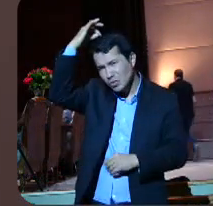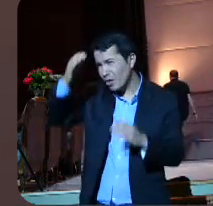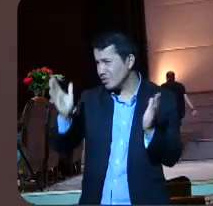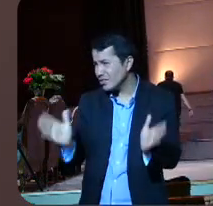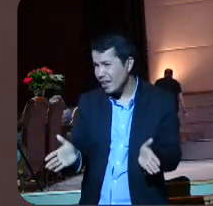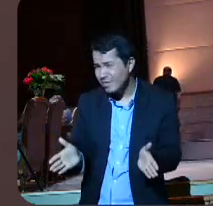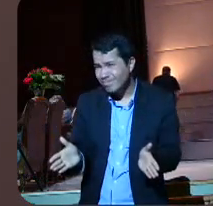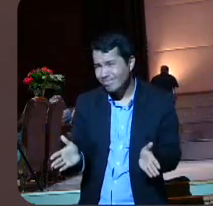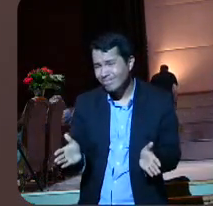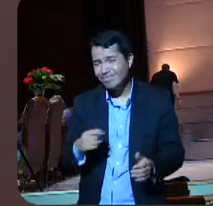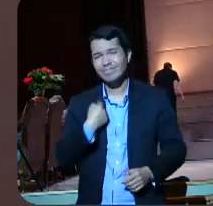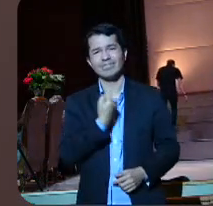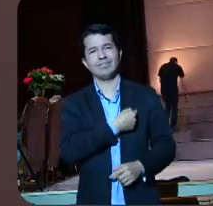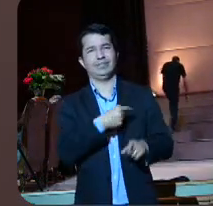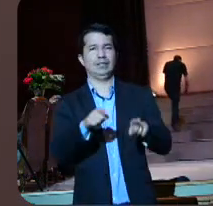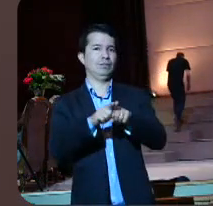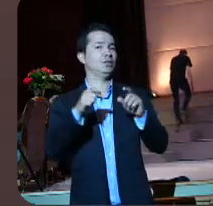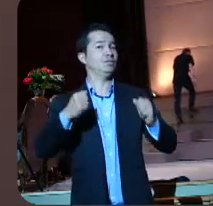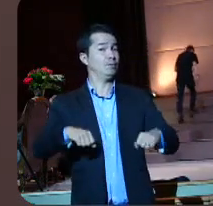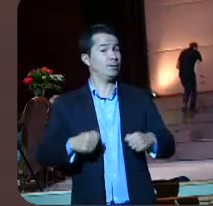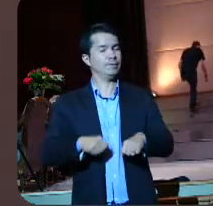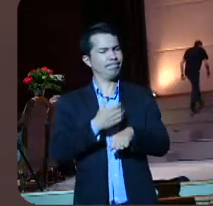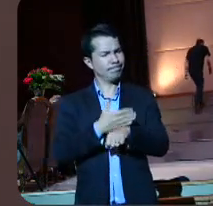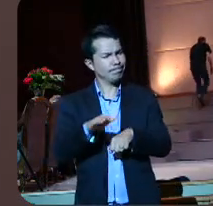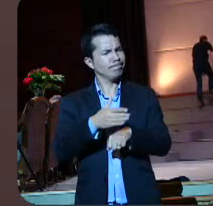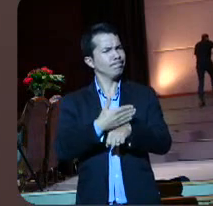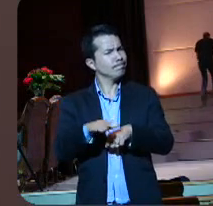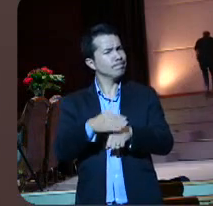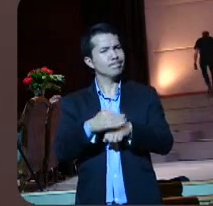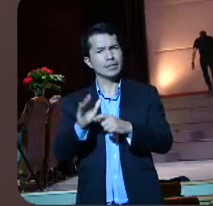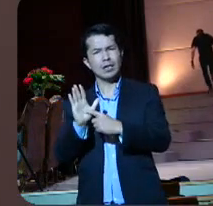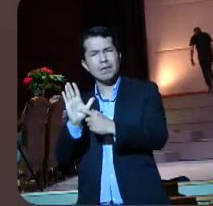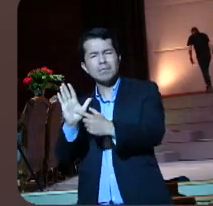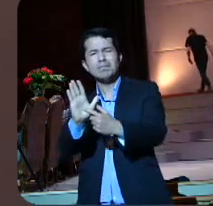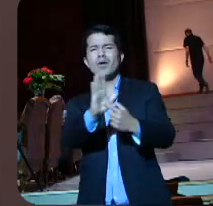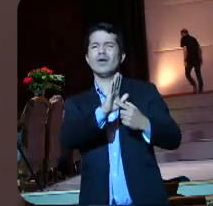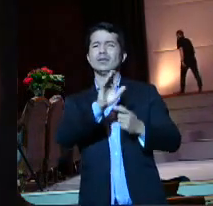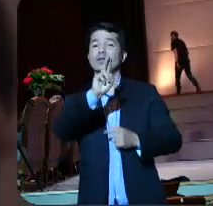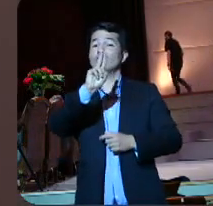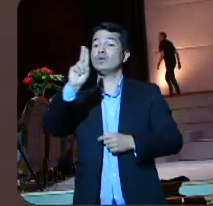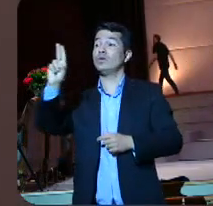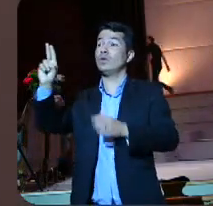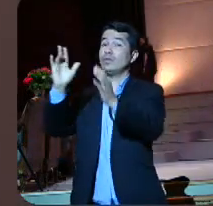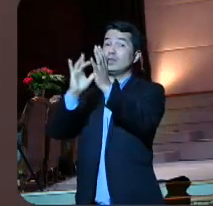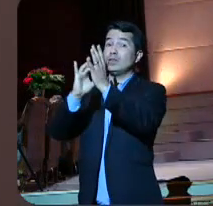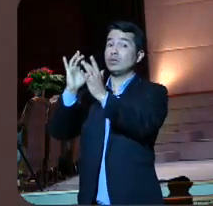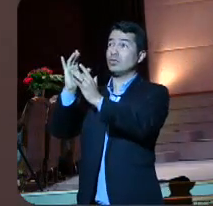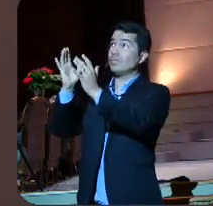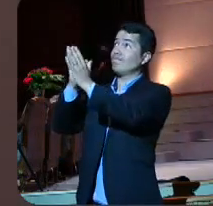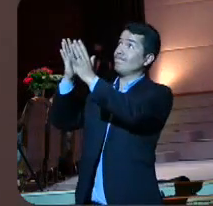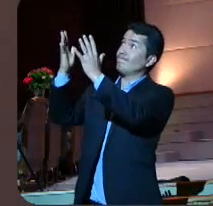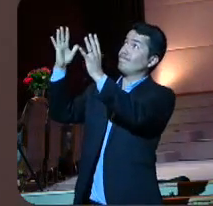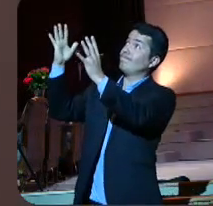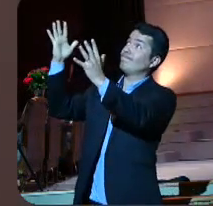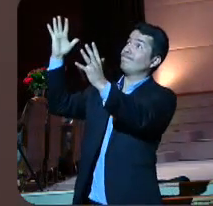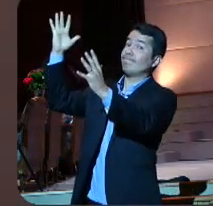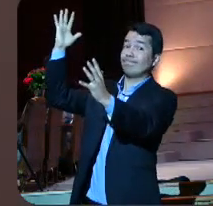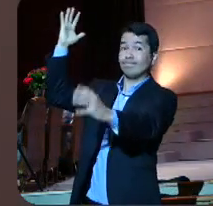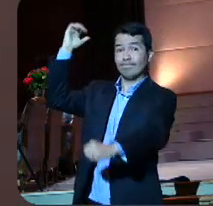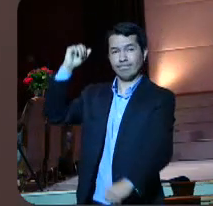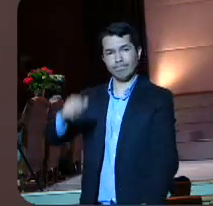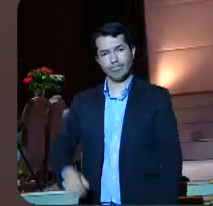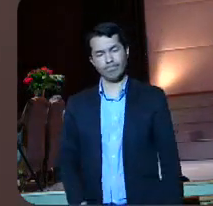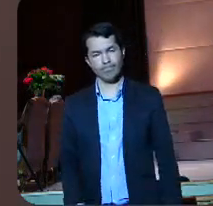diversas maneiras possíveis, simplesmente porque a gente quer obedecer à ordem do Senhor na nossa